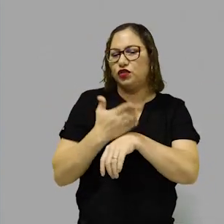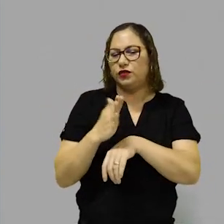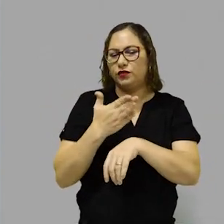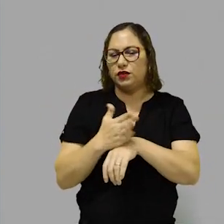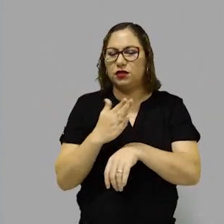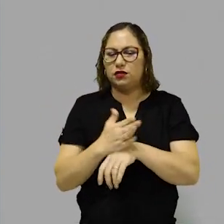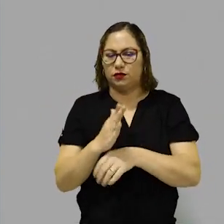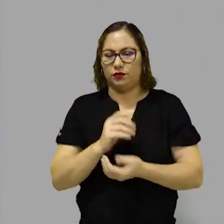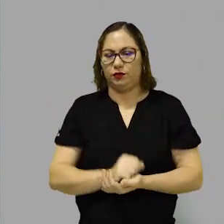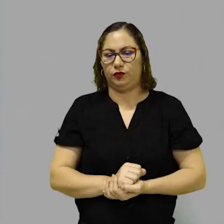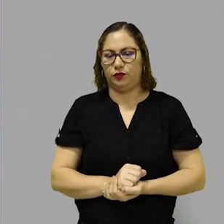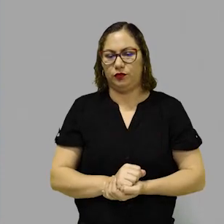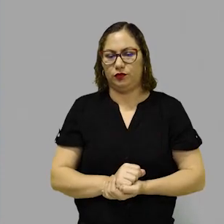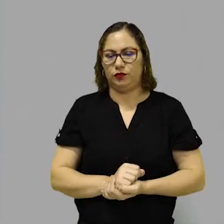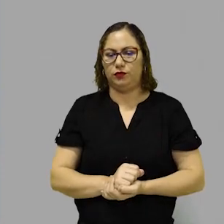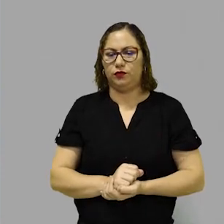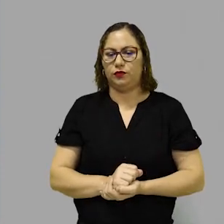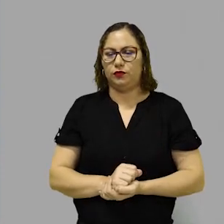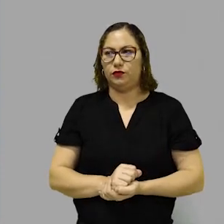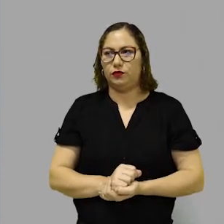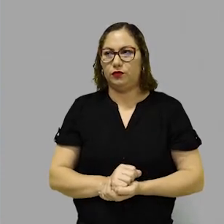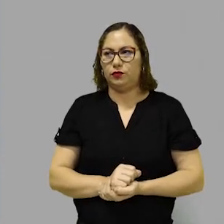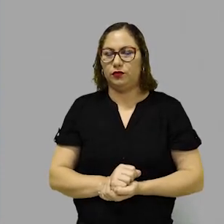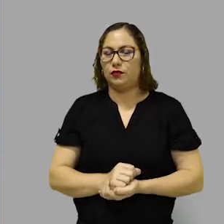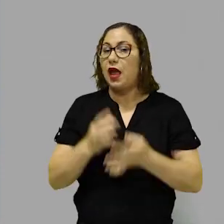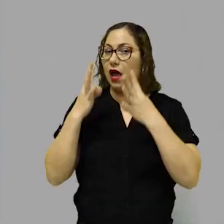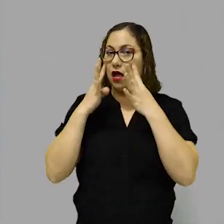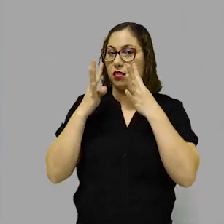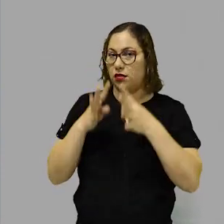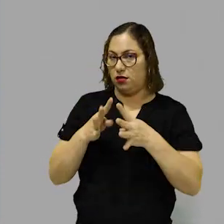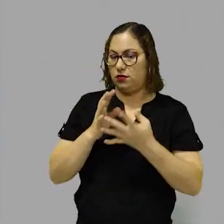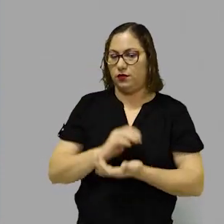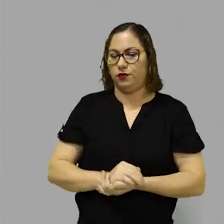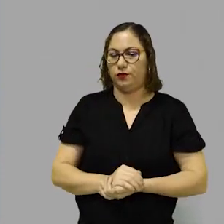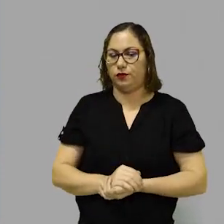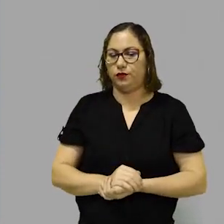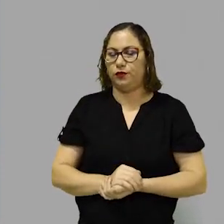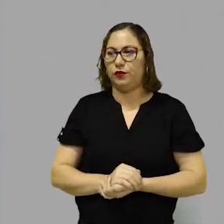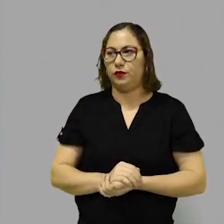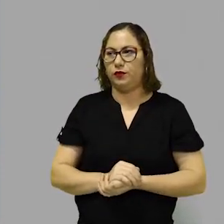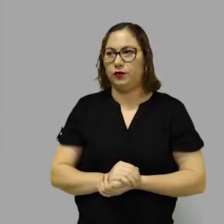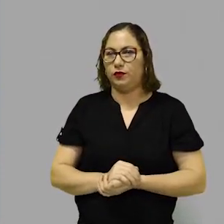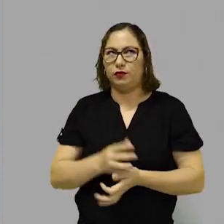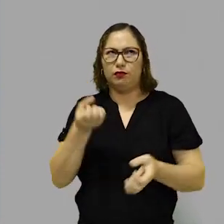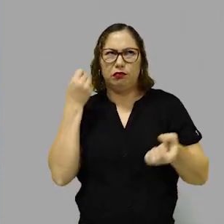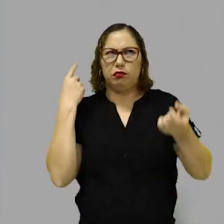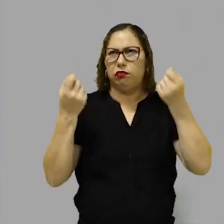fazendo alguns exercícios. Muita atenção para cá. Não se distraiam.